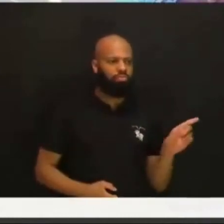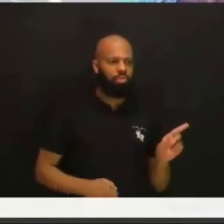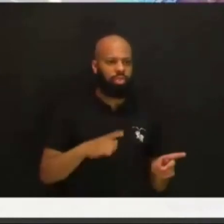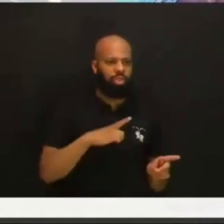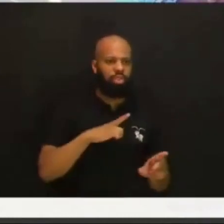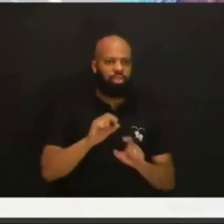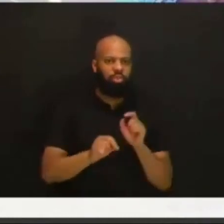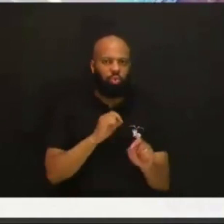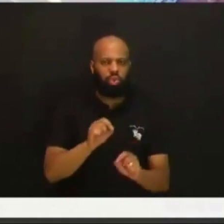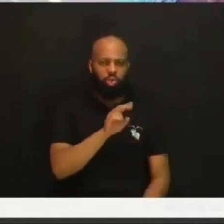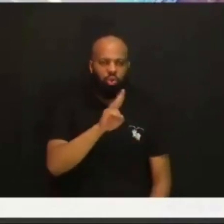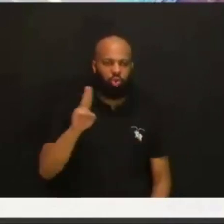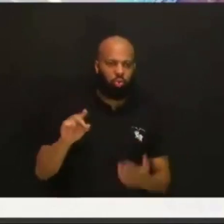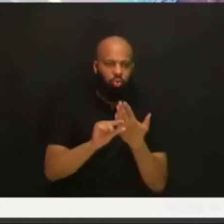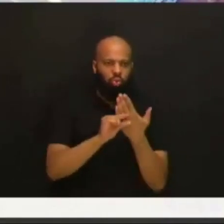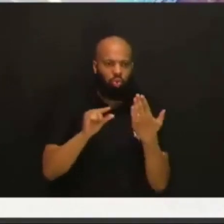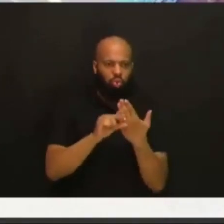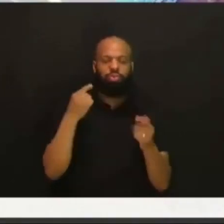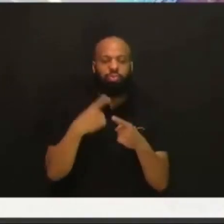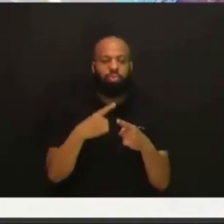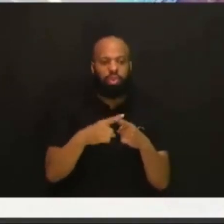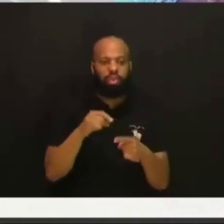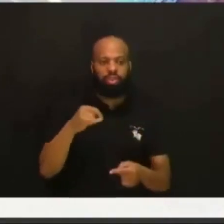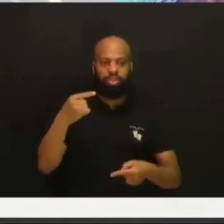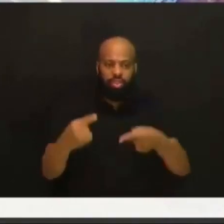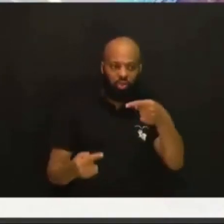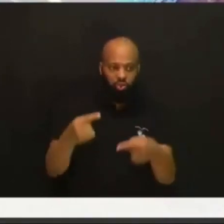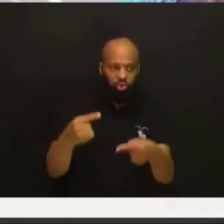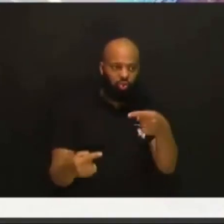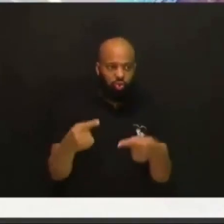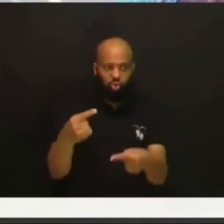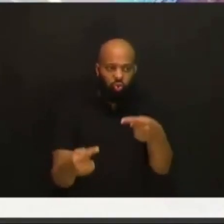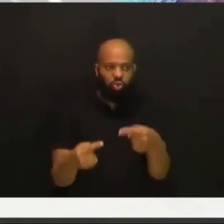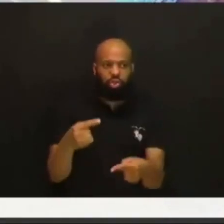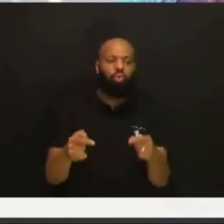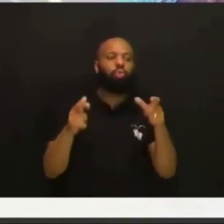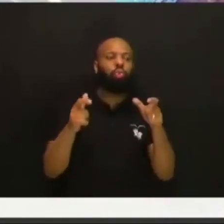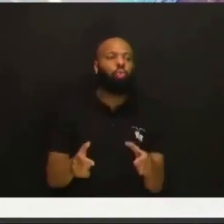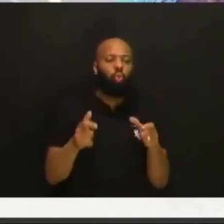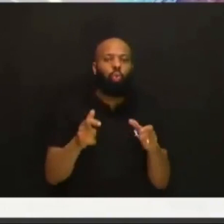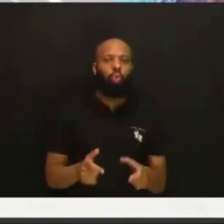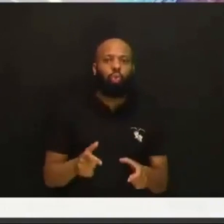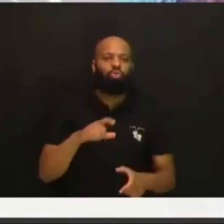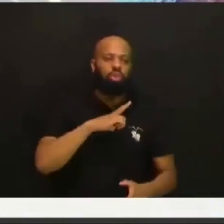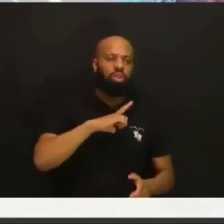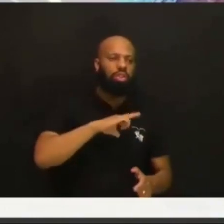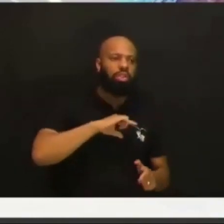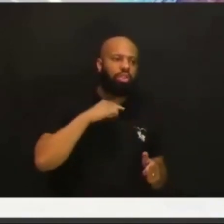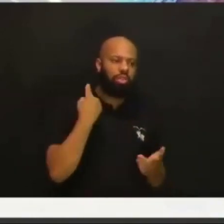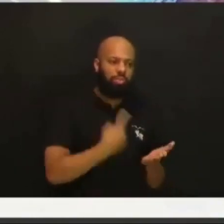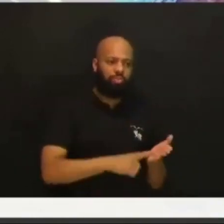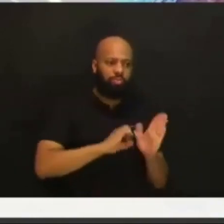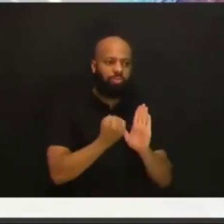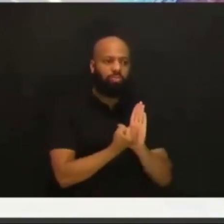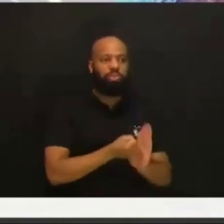bibliografia. Né? Quando se discute da onde se tiram esses marcos, enfim, quando você tem